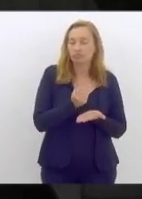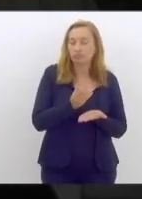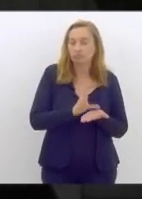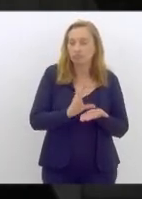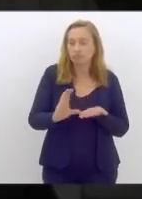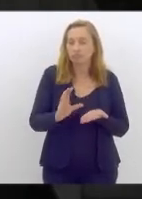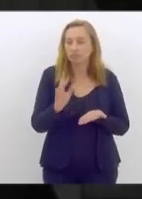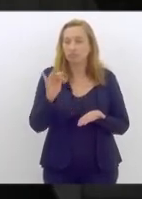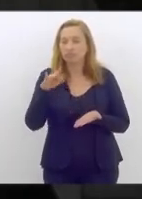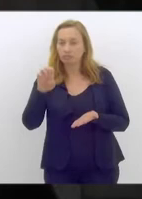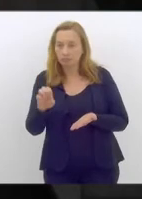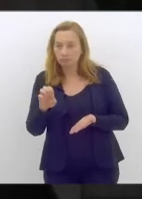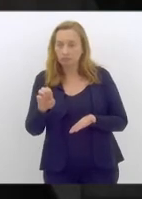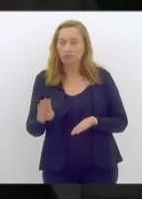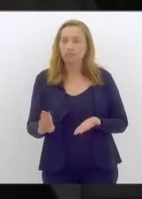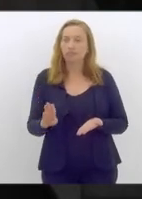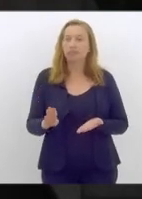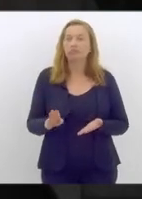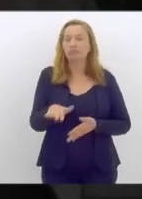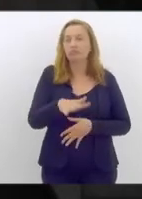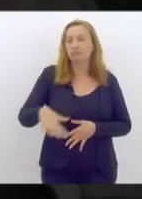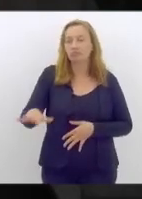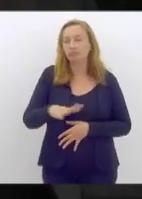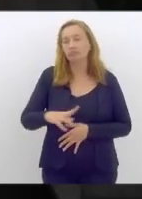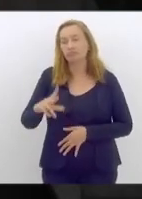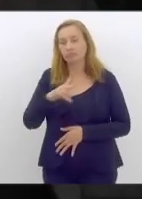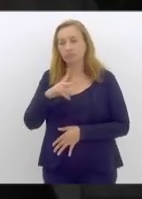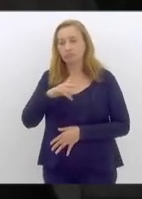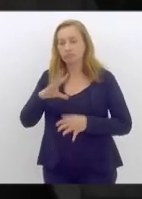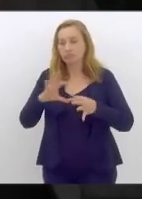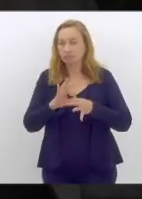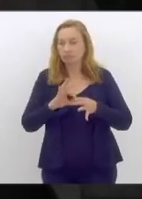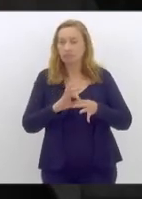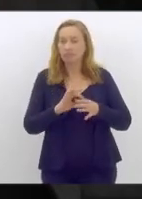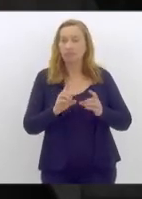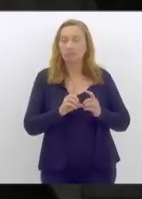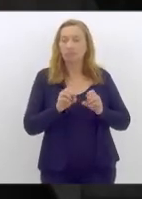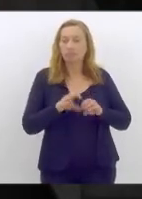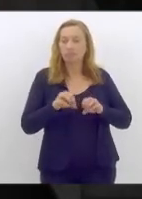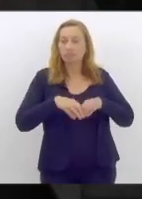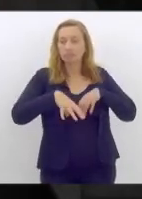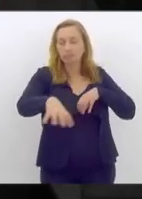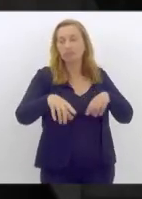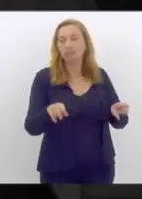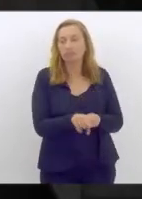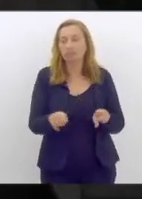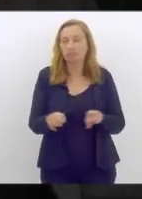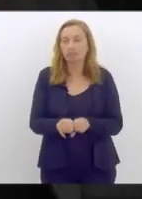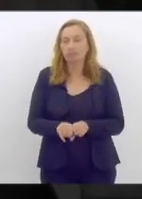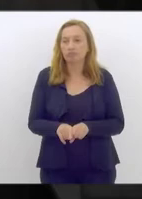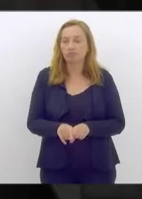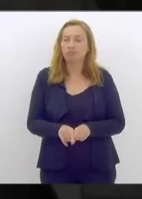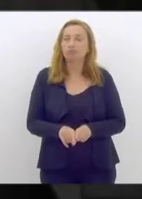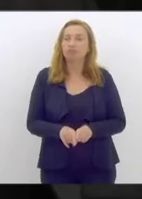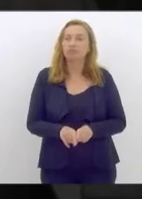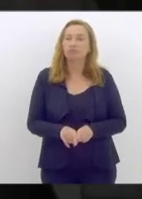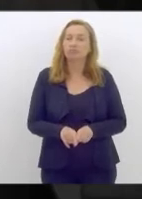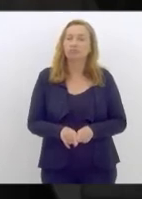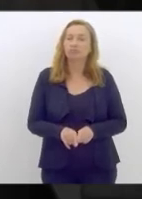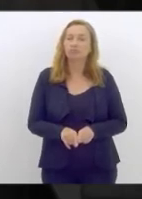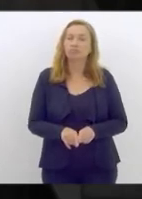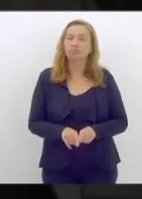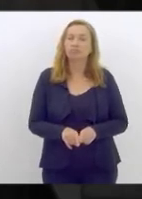possam custear o setor privado da Educação a Distância e além do efeito colateral drástico também de desprofenalizar uma